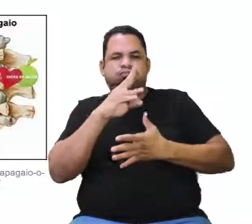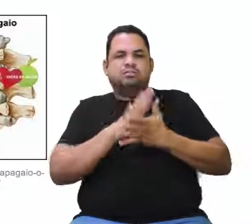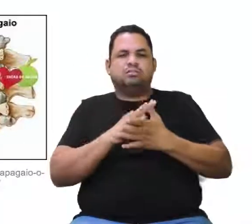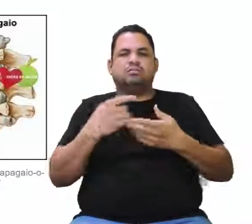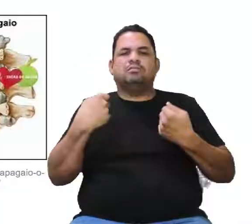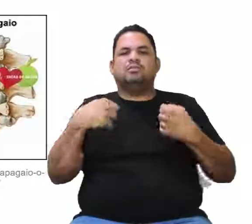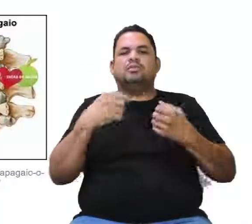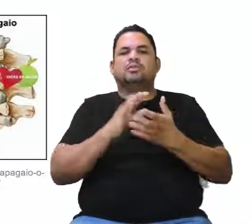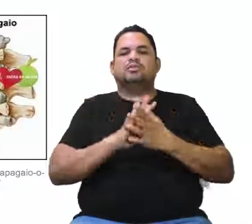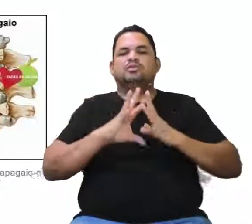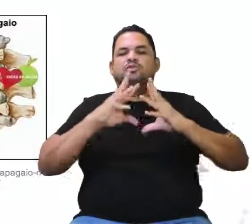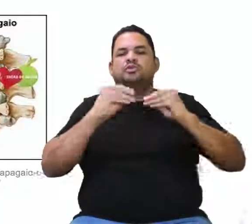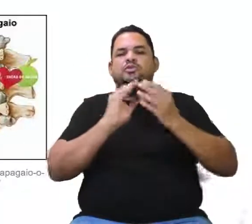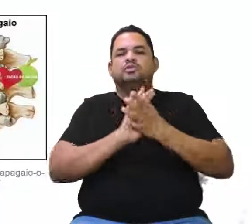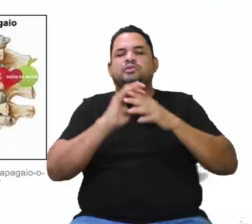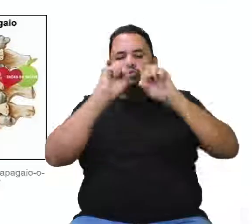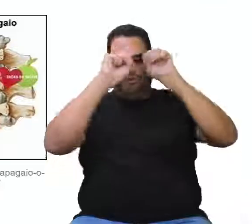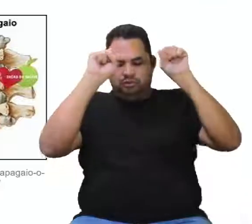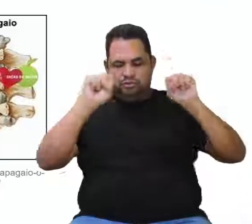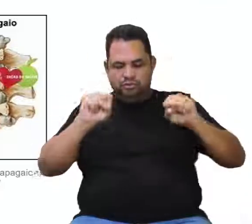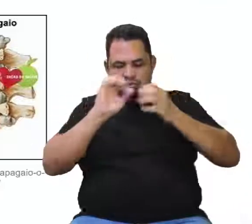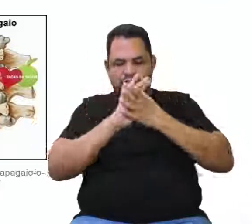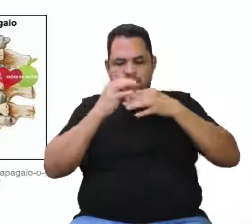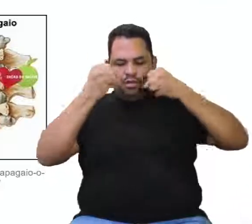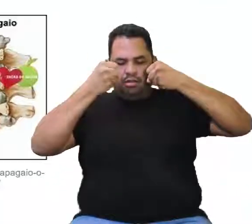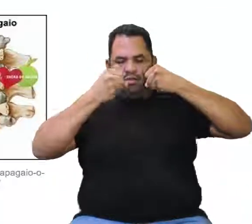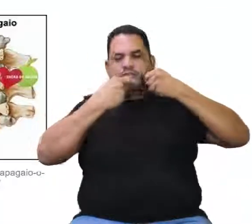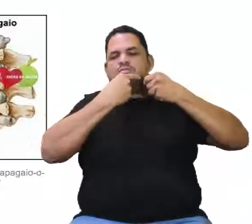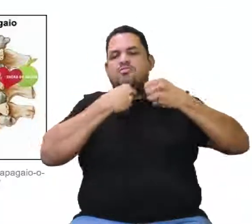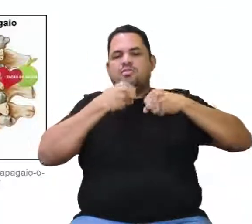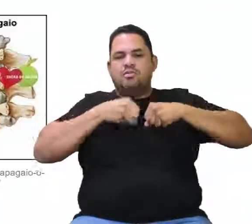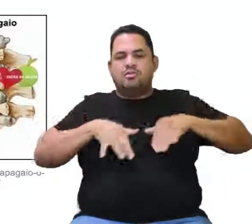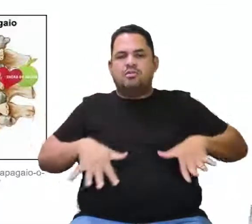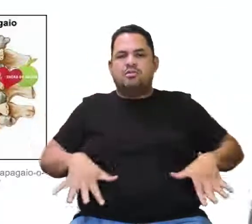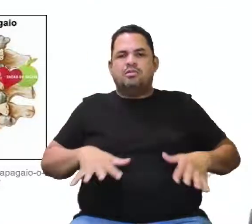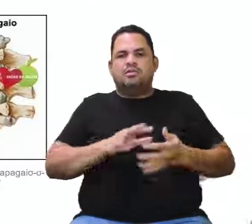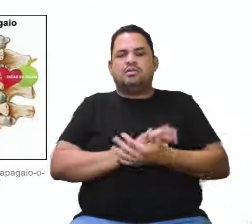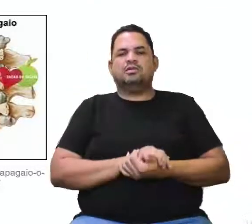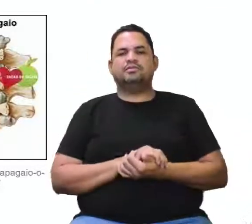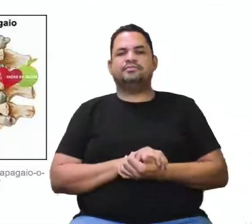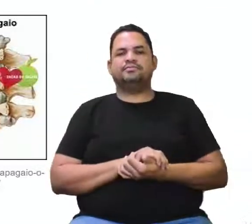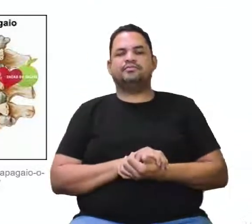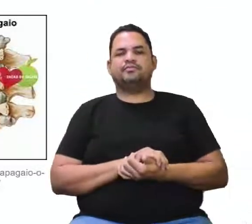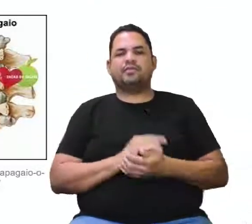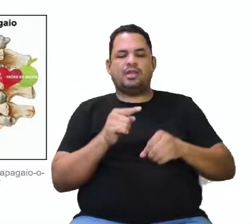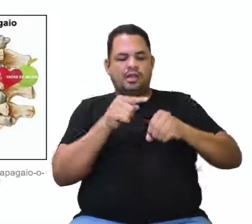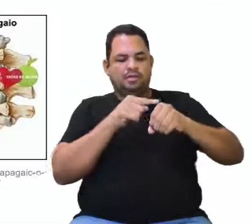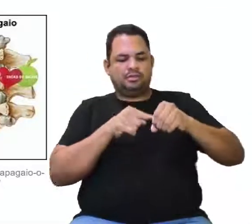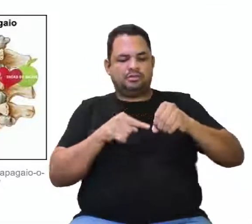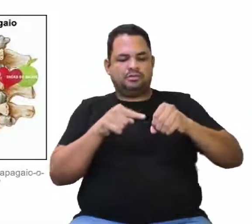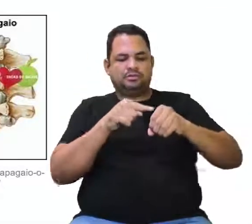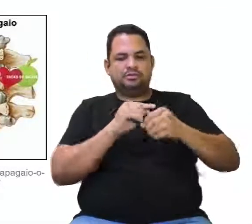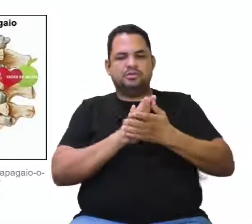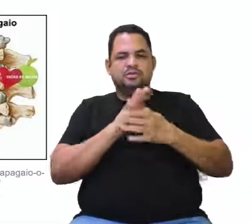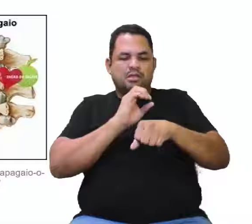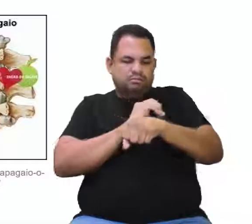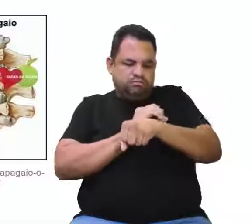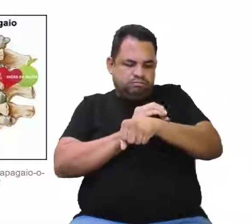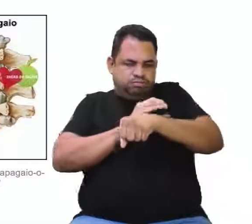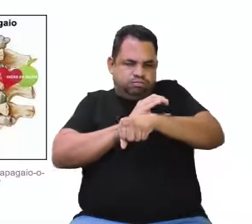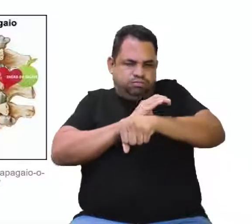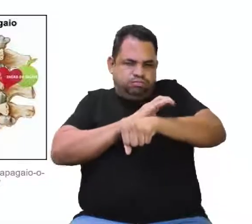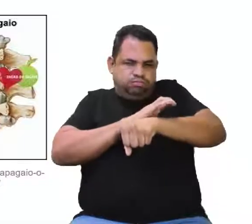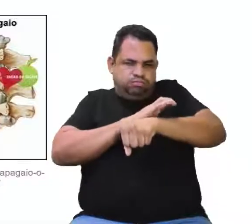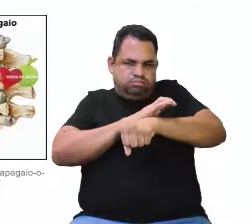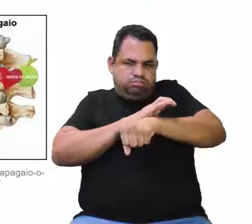passa todo o meu sistema nervoso. Então por isso ele vai sentir muita dor. Esse disco, quando ele inflama, professora Iris,